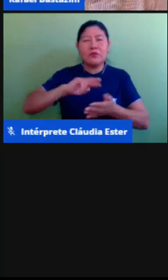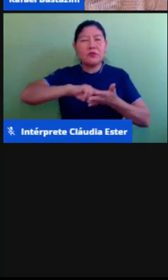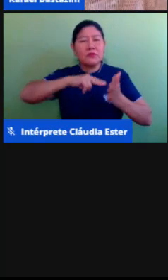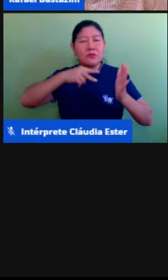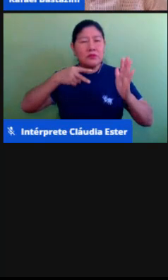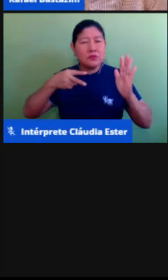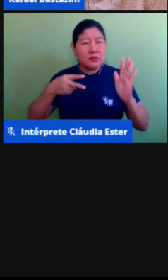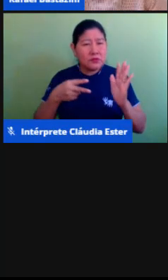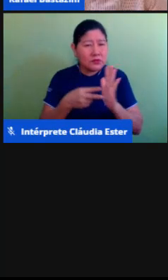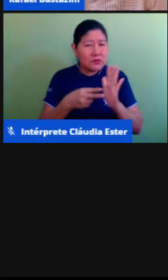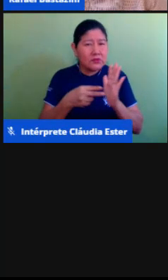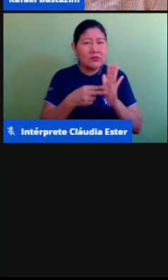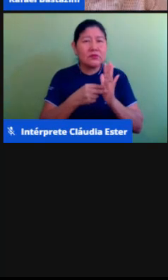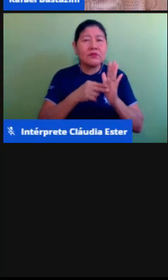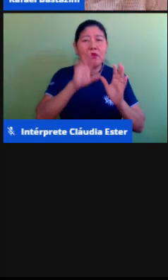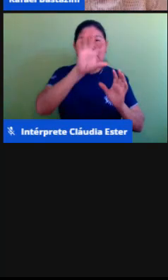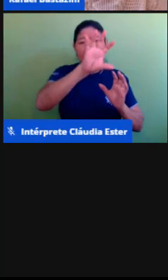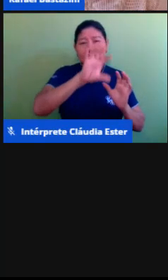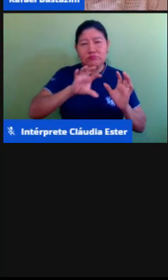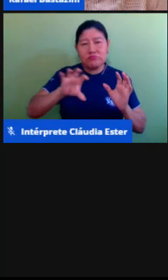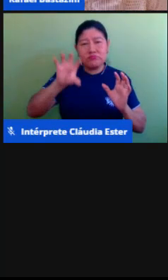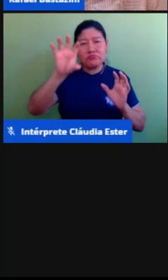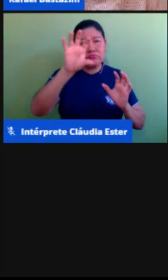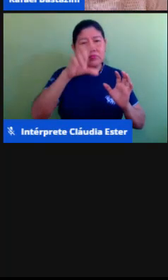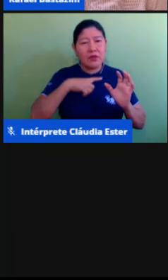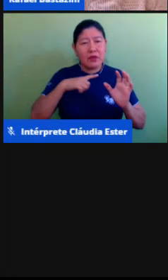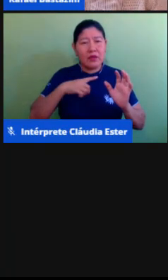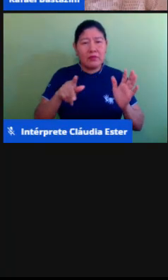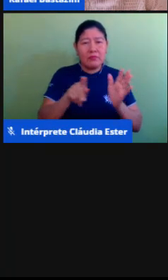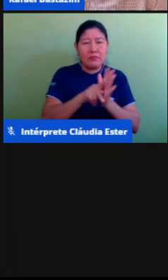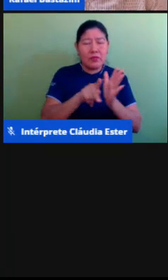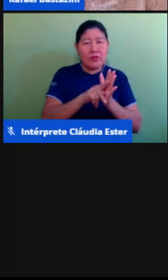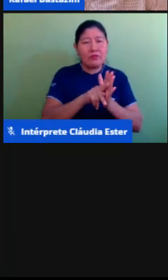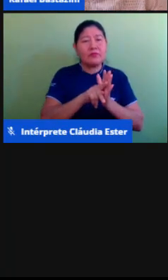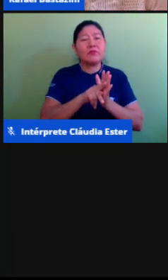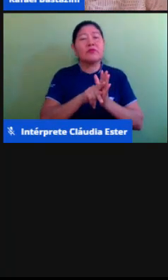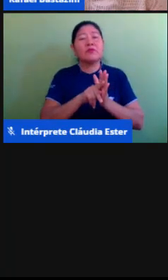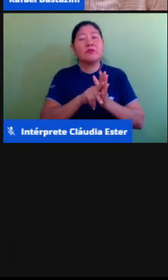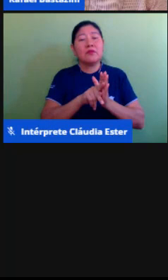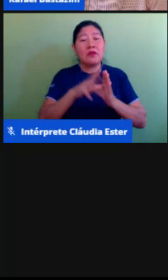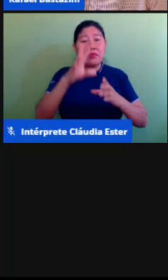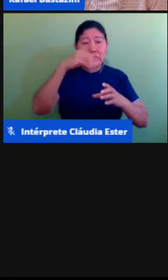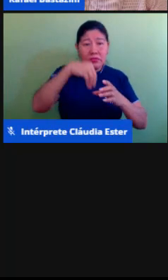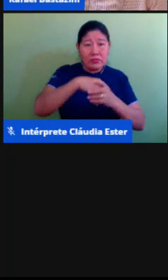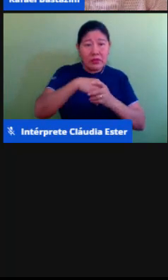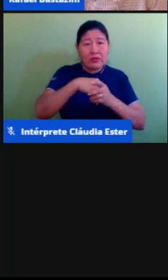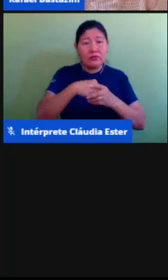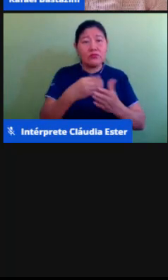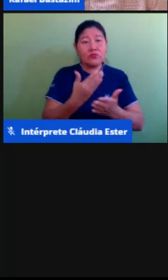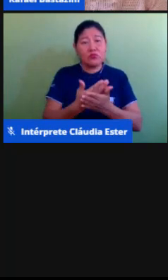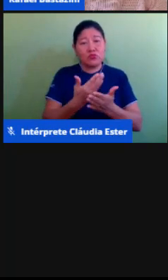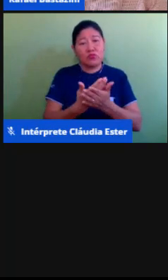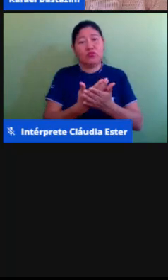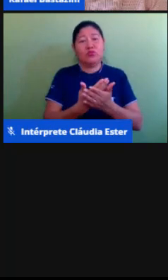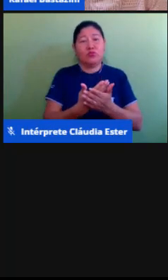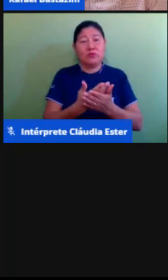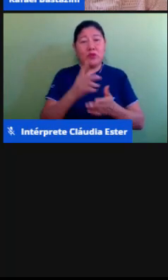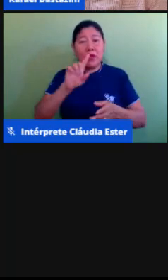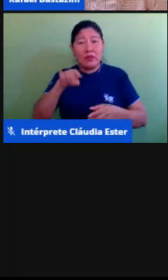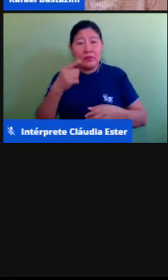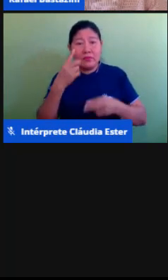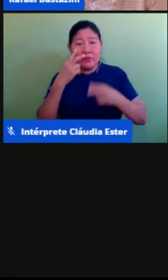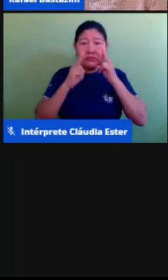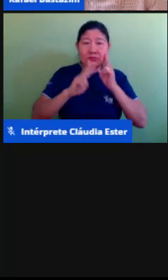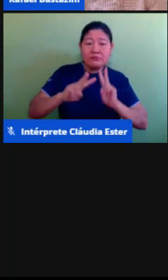principais períodos e as características do seu desenvolvimento, e posteriormente analisar